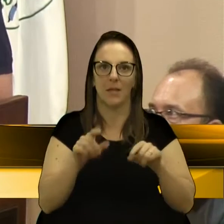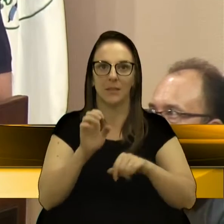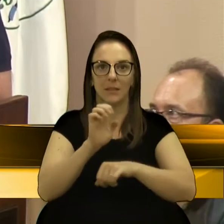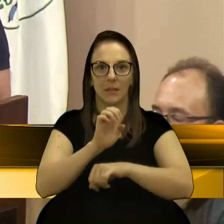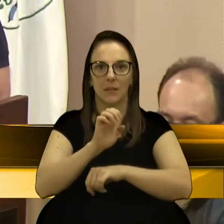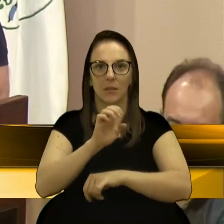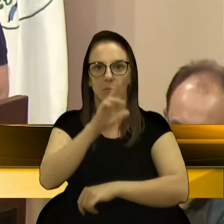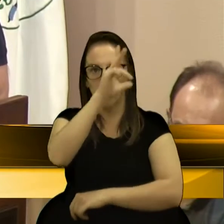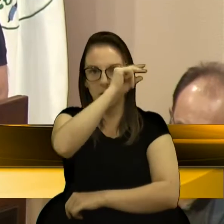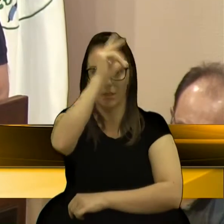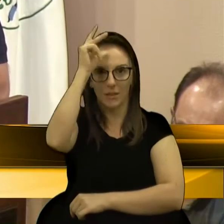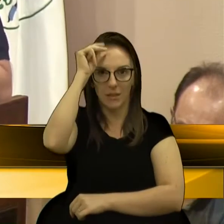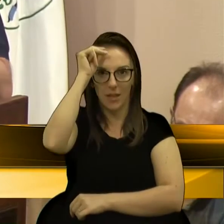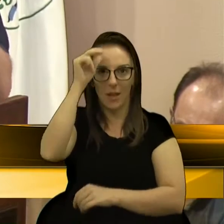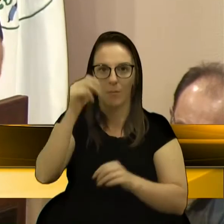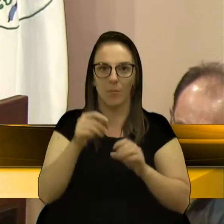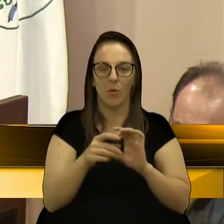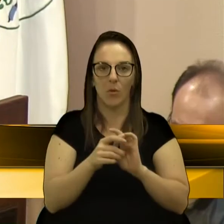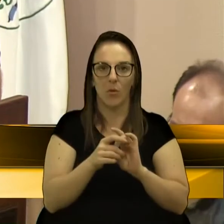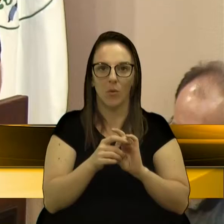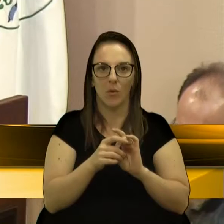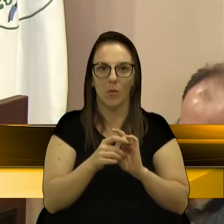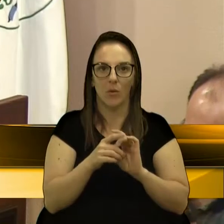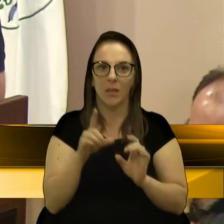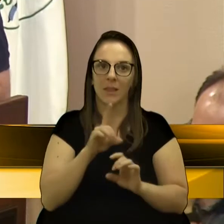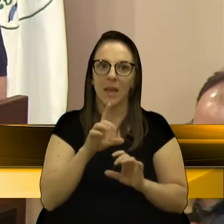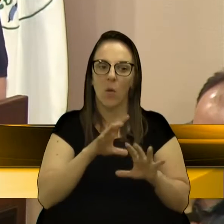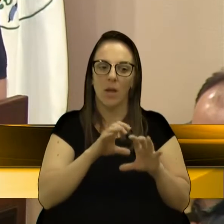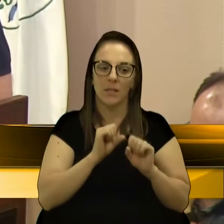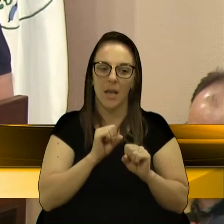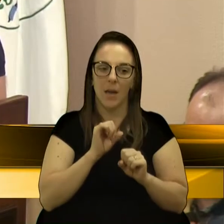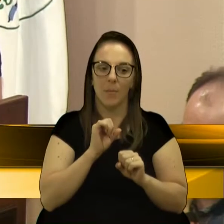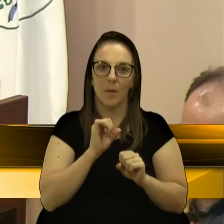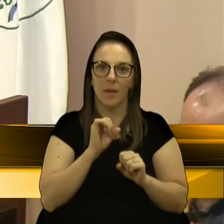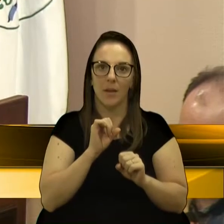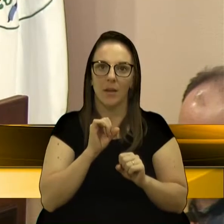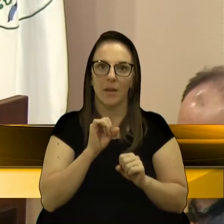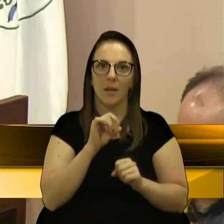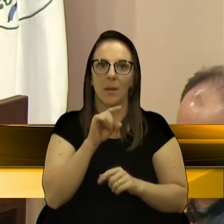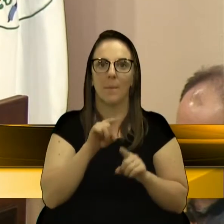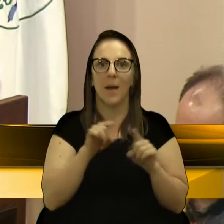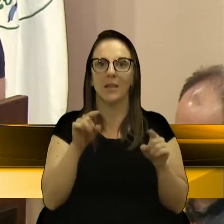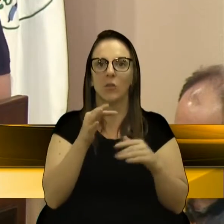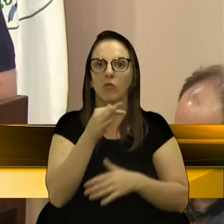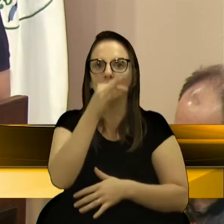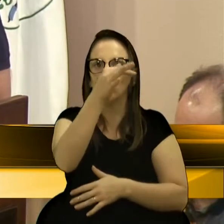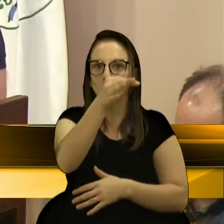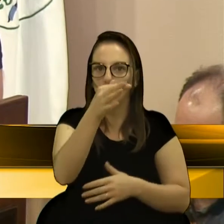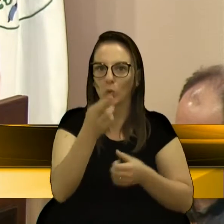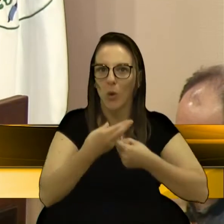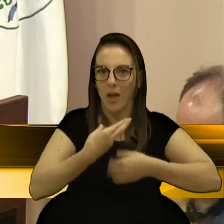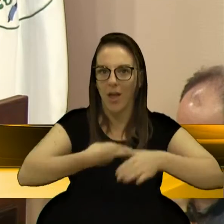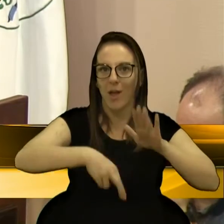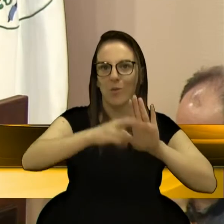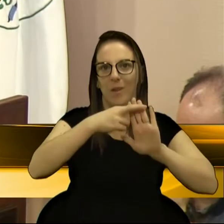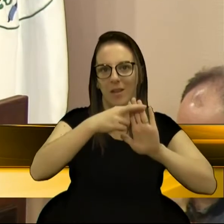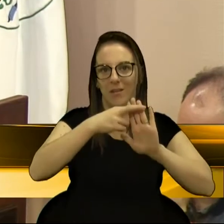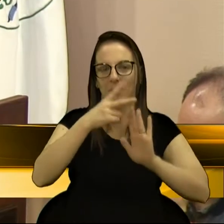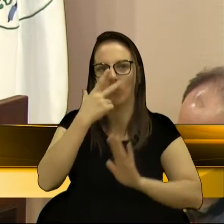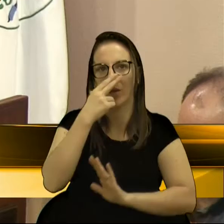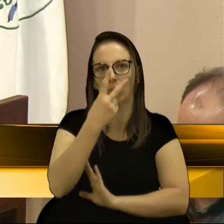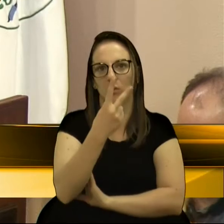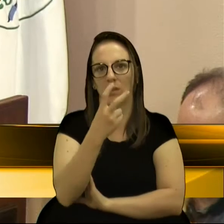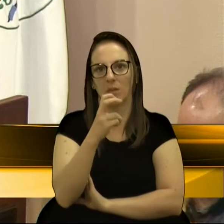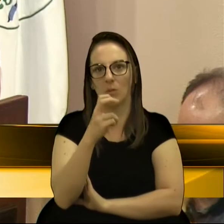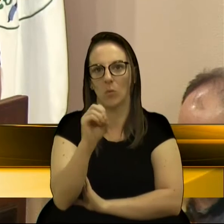de um valor, né, mas lá na frente a gente recuperaria esse valor. São cerca de 250 famílias que dependem de quadras